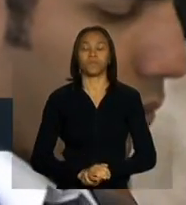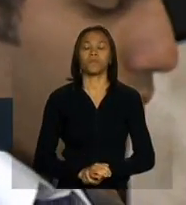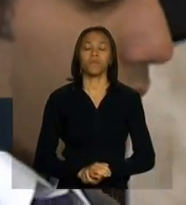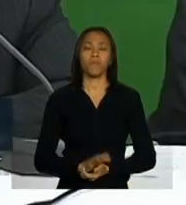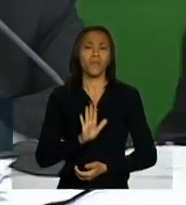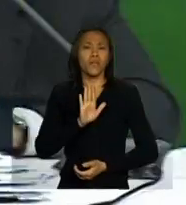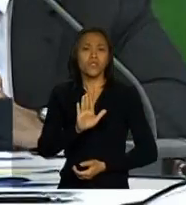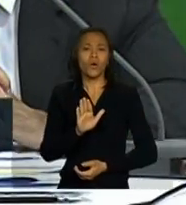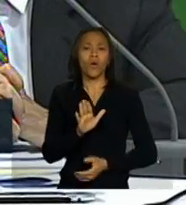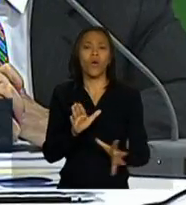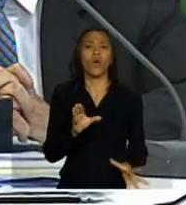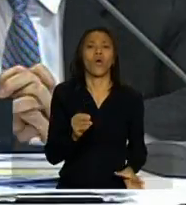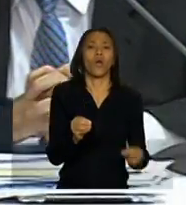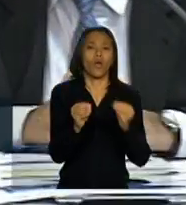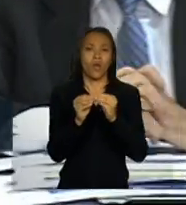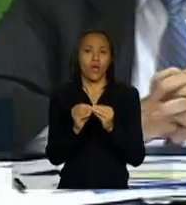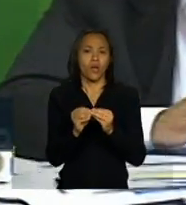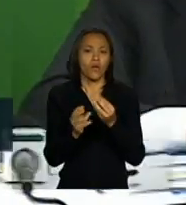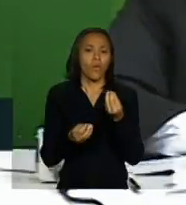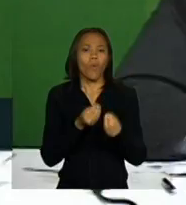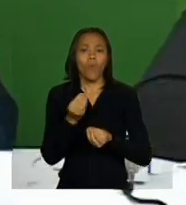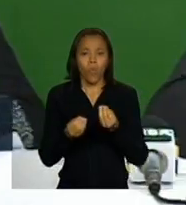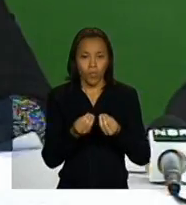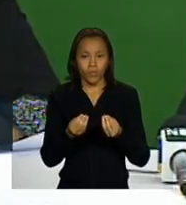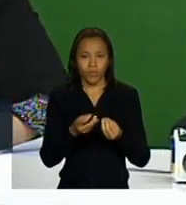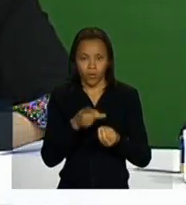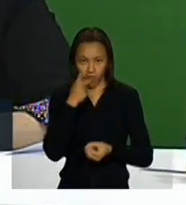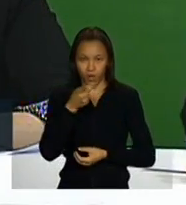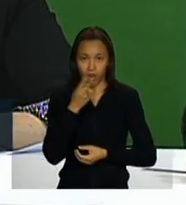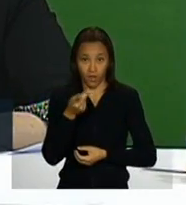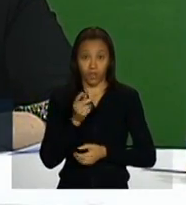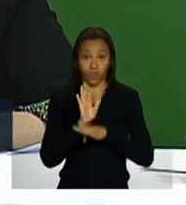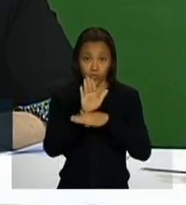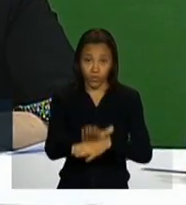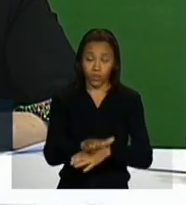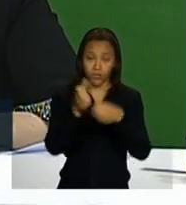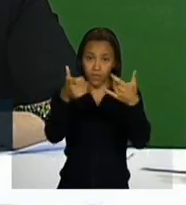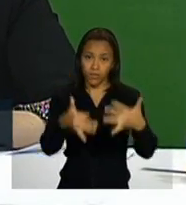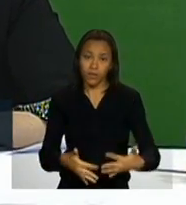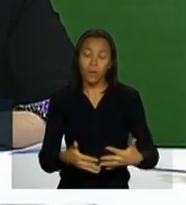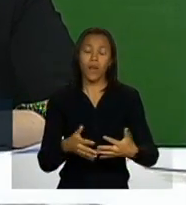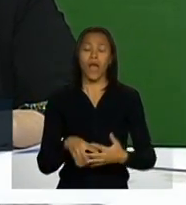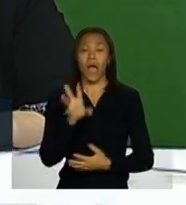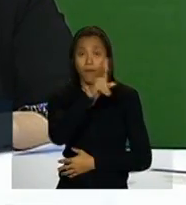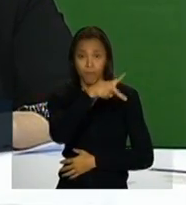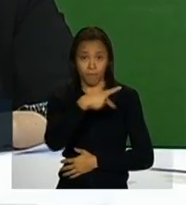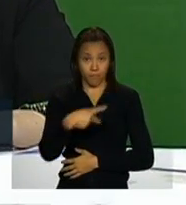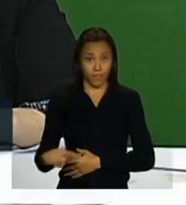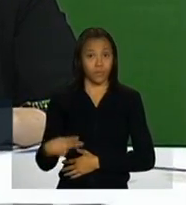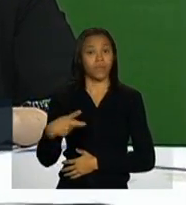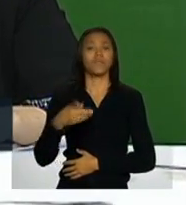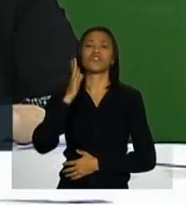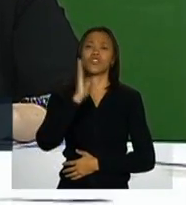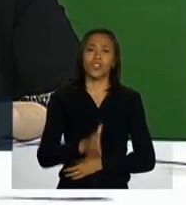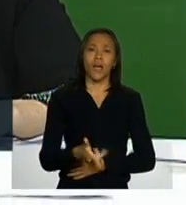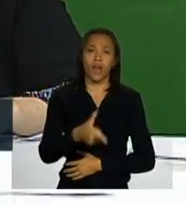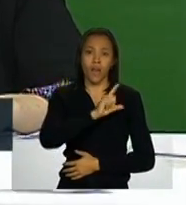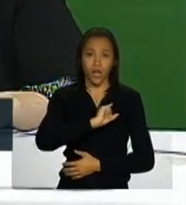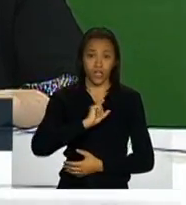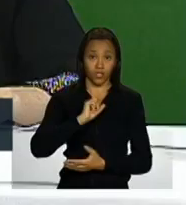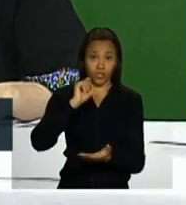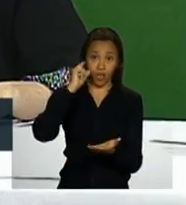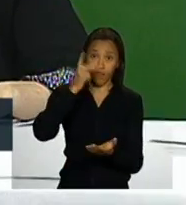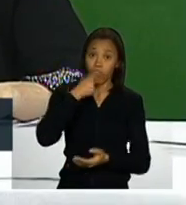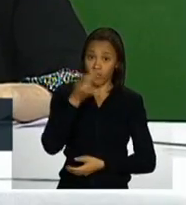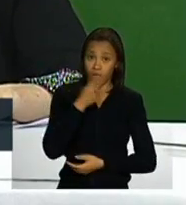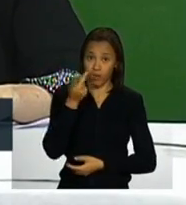só complementando essa questão da praticagem, que eu acho importante na discussão que nós temos, A presidenta já havia determinado durante as discussões